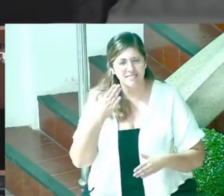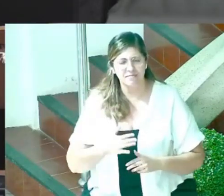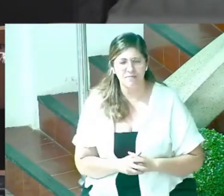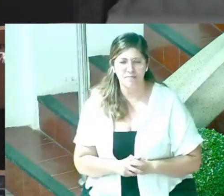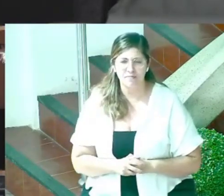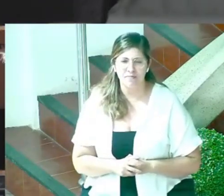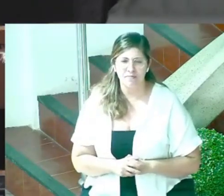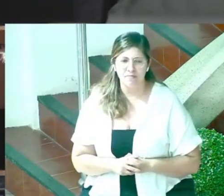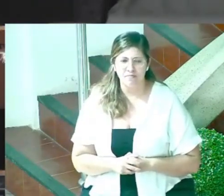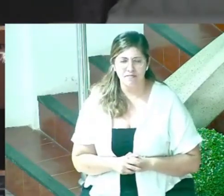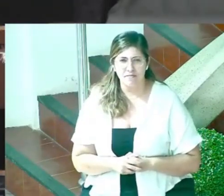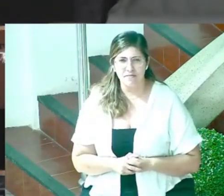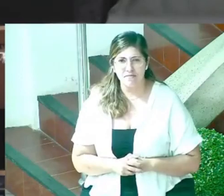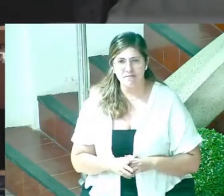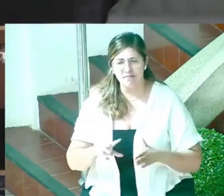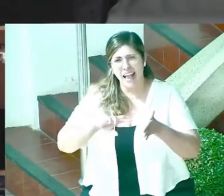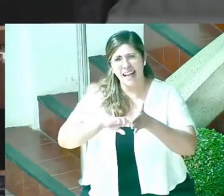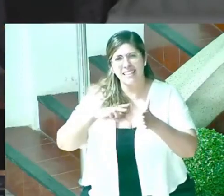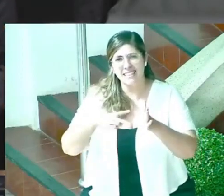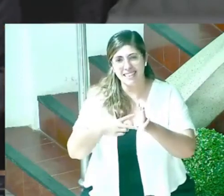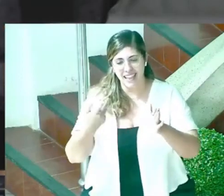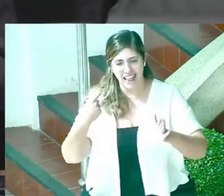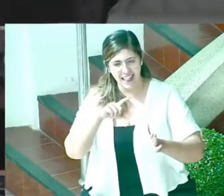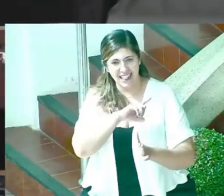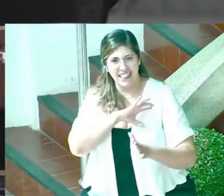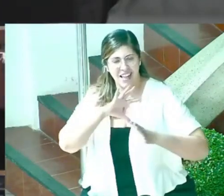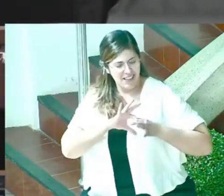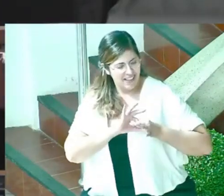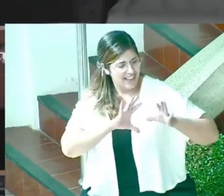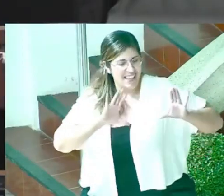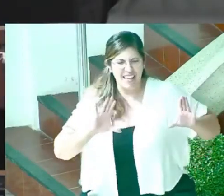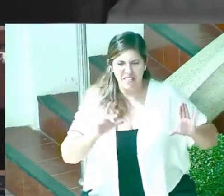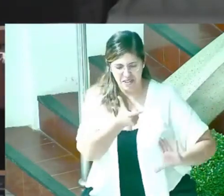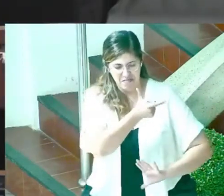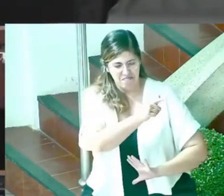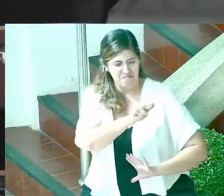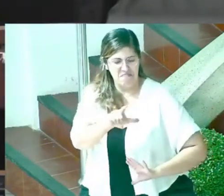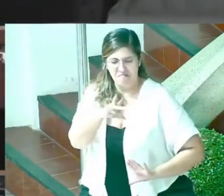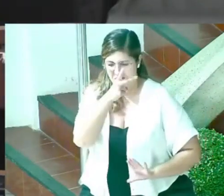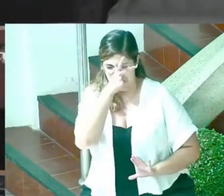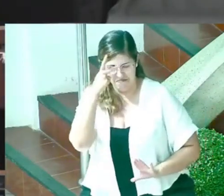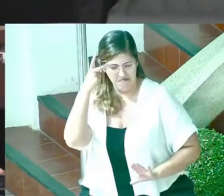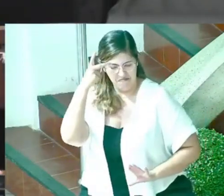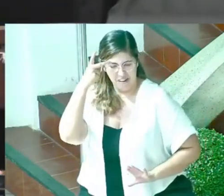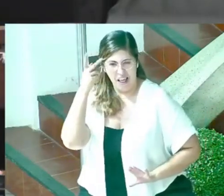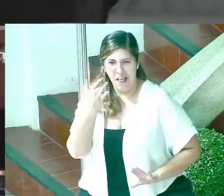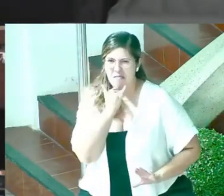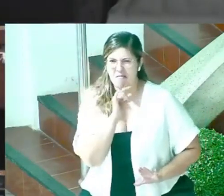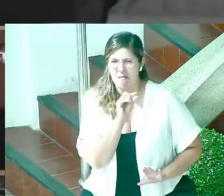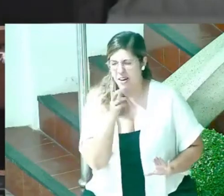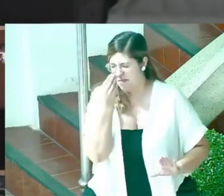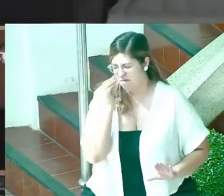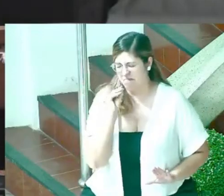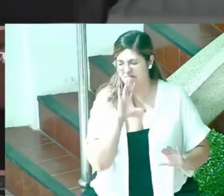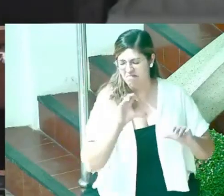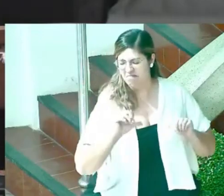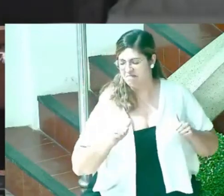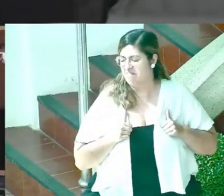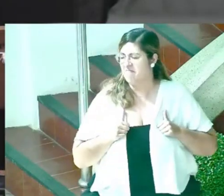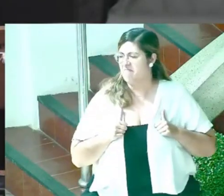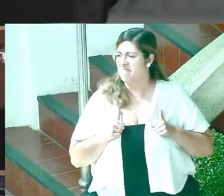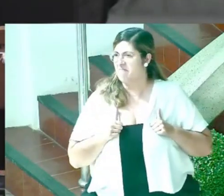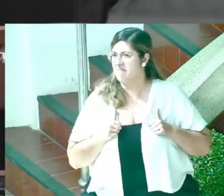para aprendermos a respeito do ensino de Cristo sobre o perdão. Oramos no nome de Jesus.